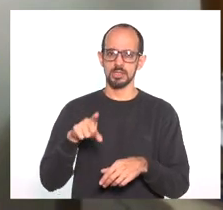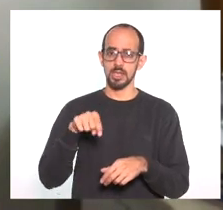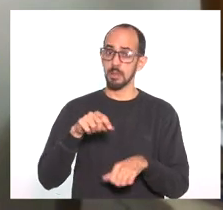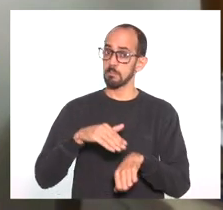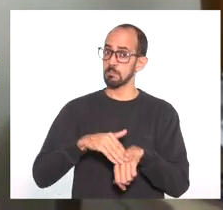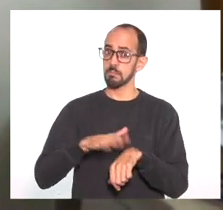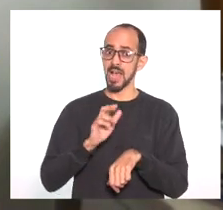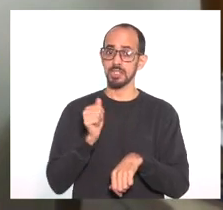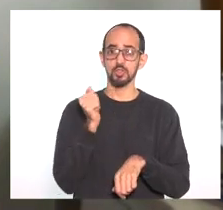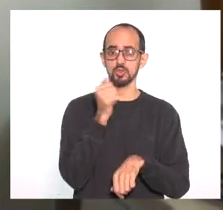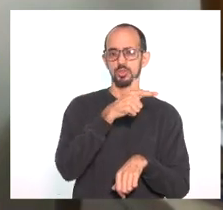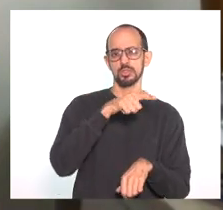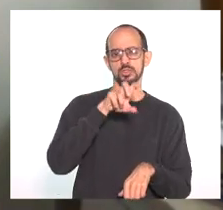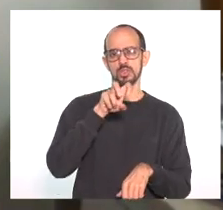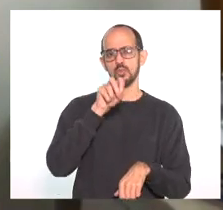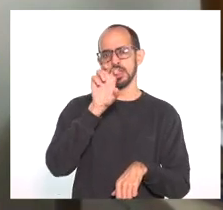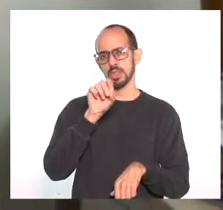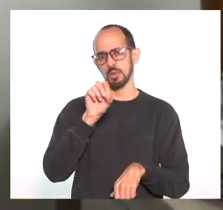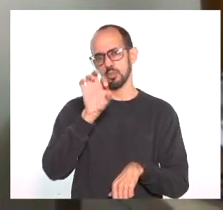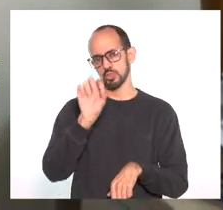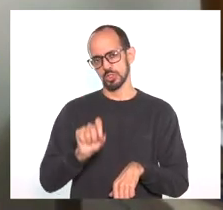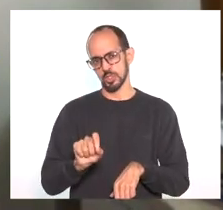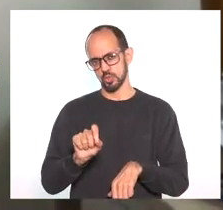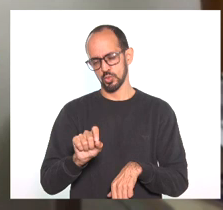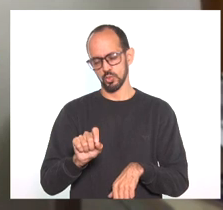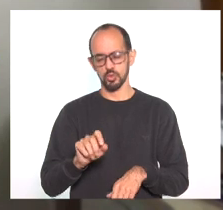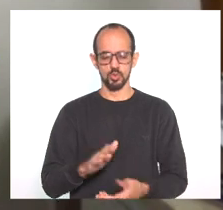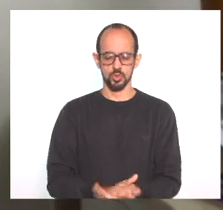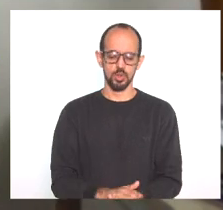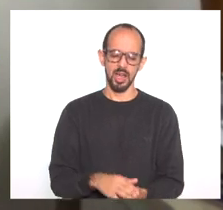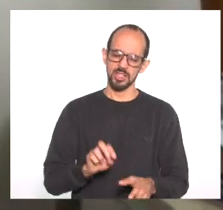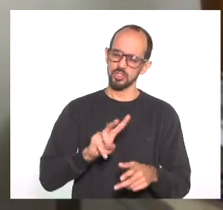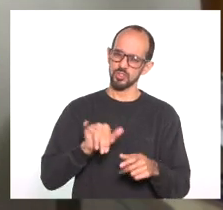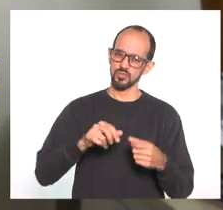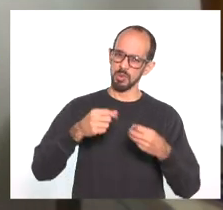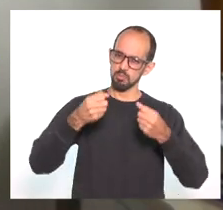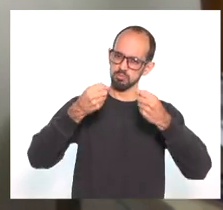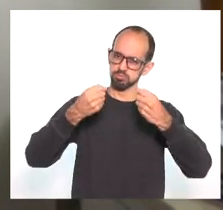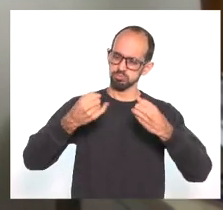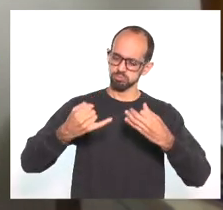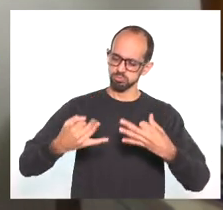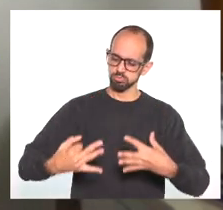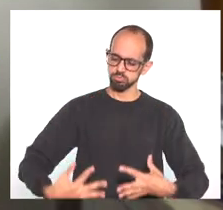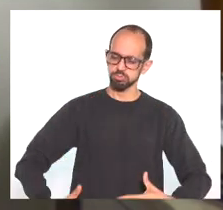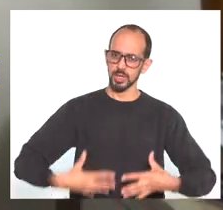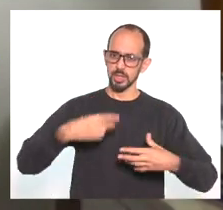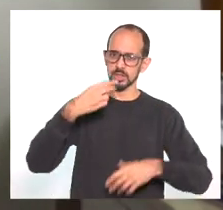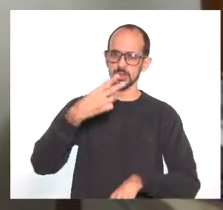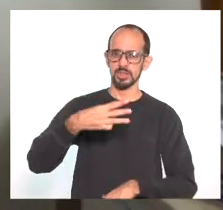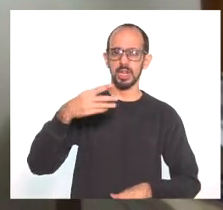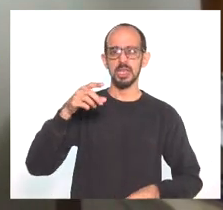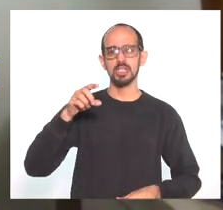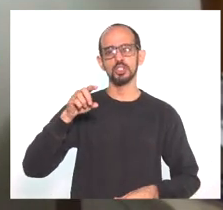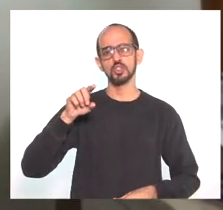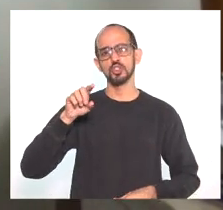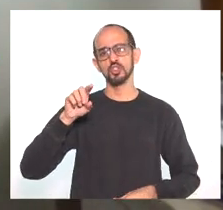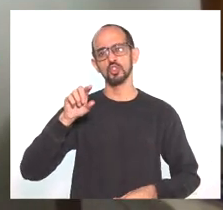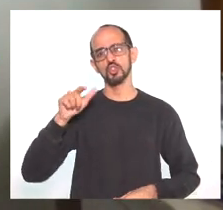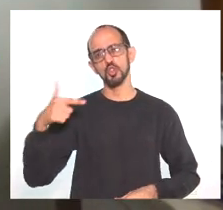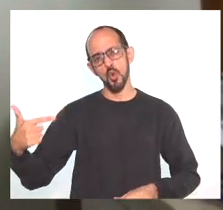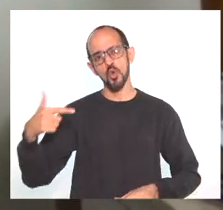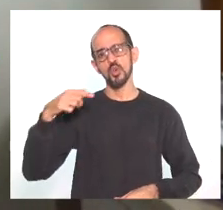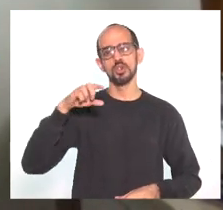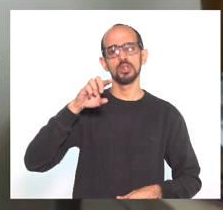a 50%. E aí nós vamos detalhando nos itens 3.2, 3.3, 3.4,